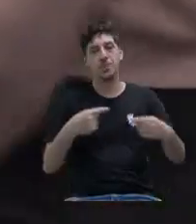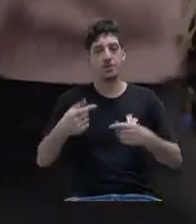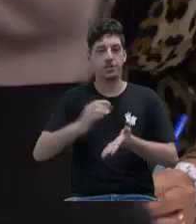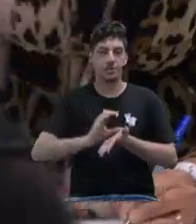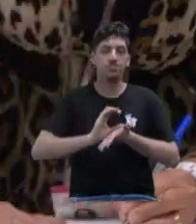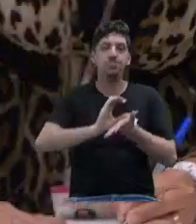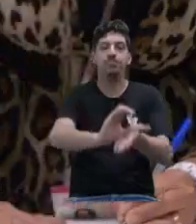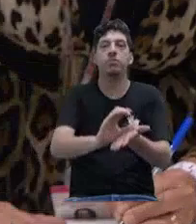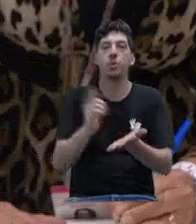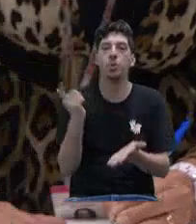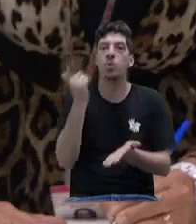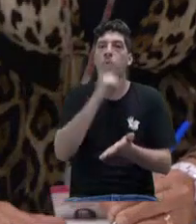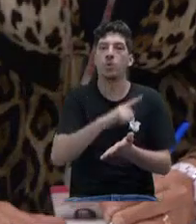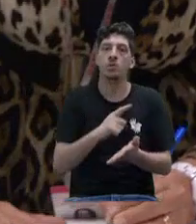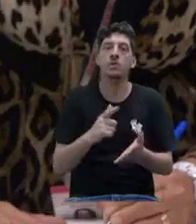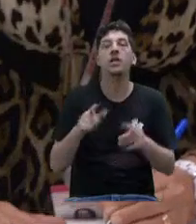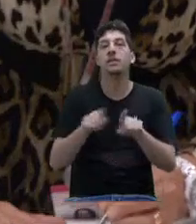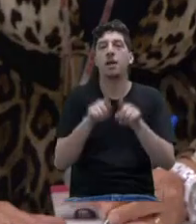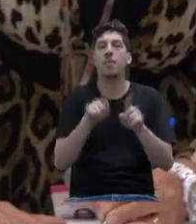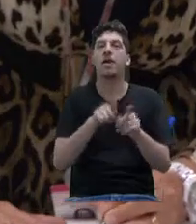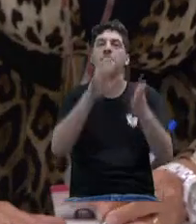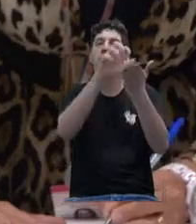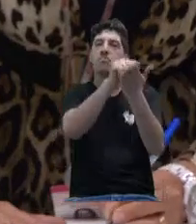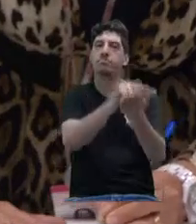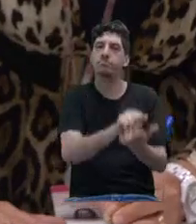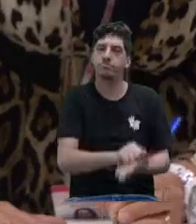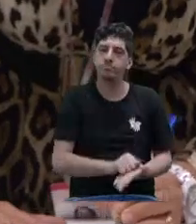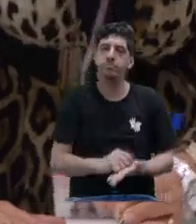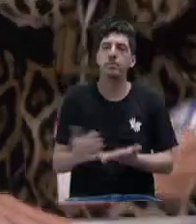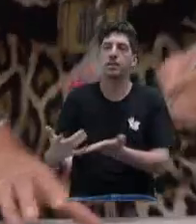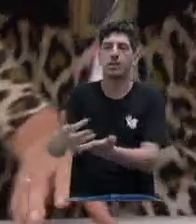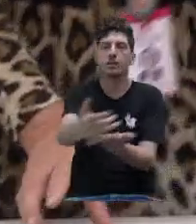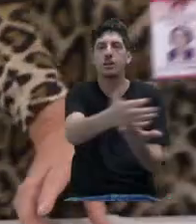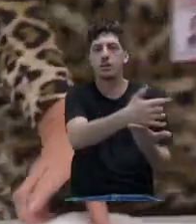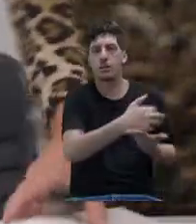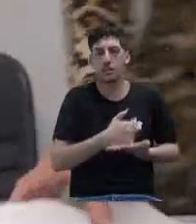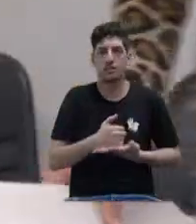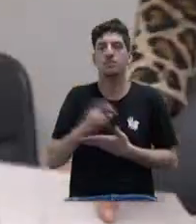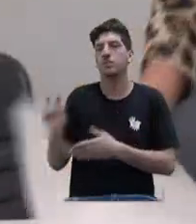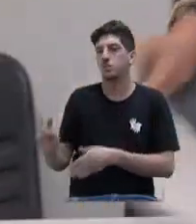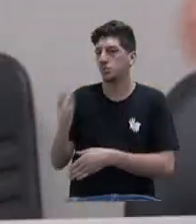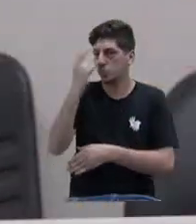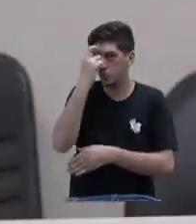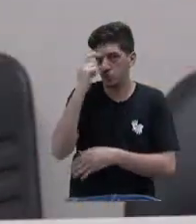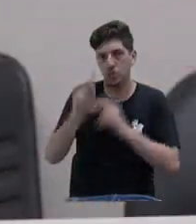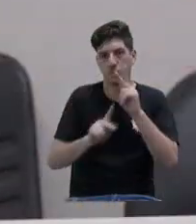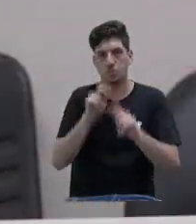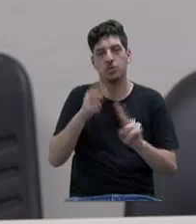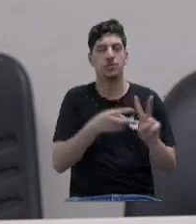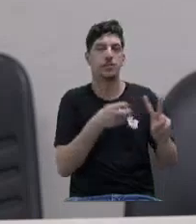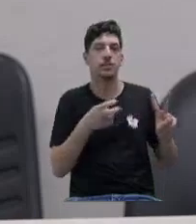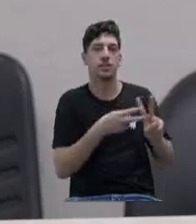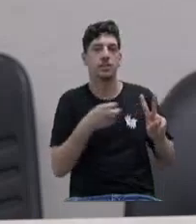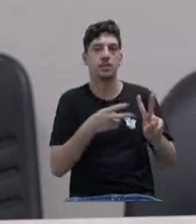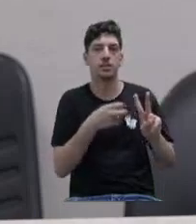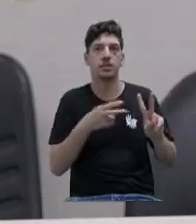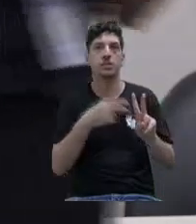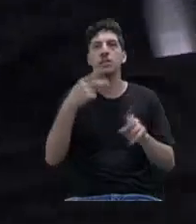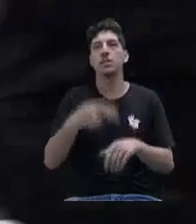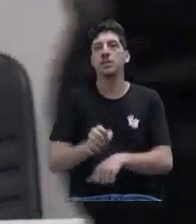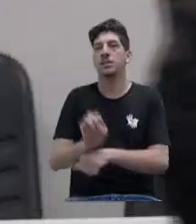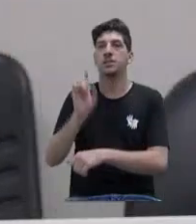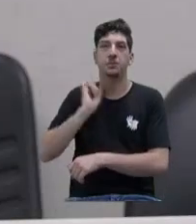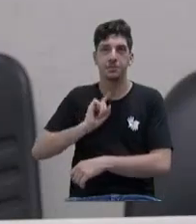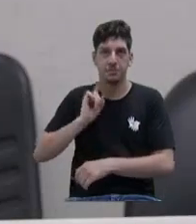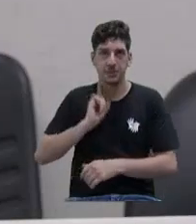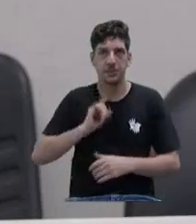para inventariação e catalogação da cultura dos povos indígenas no estado de